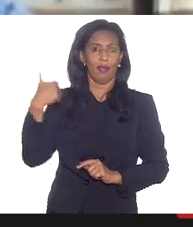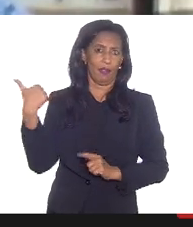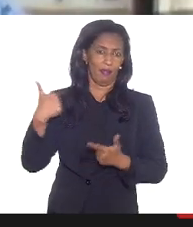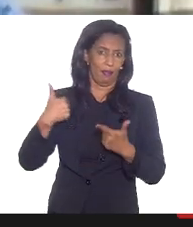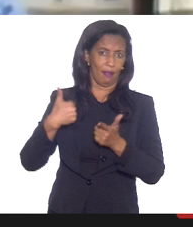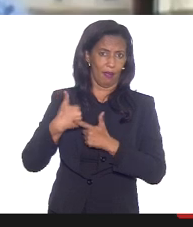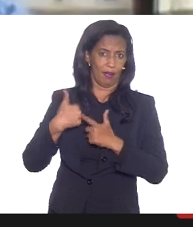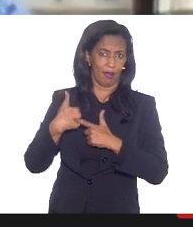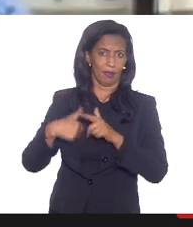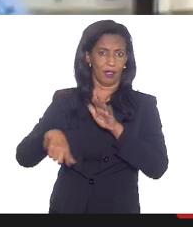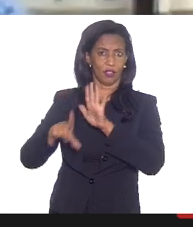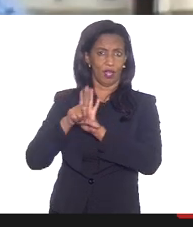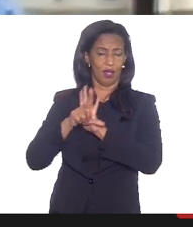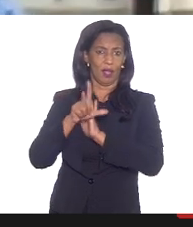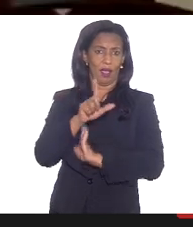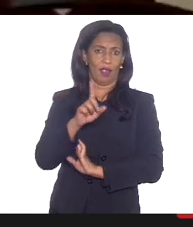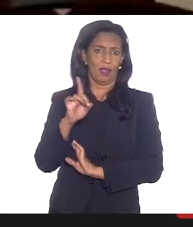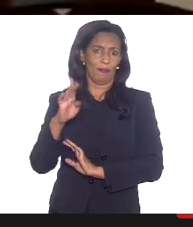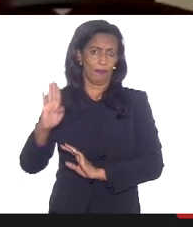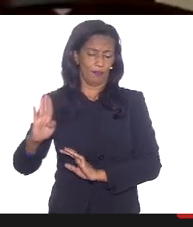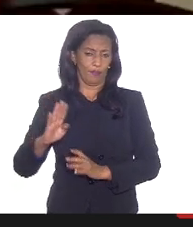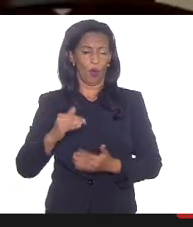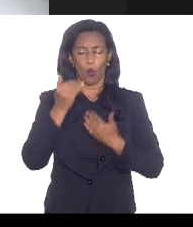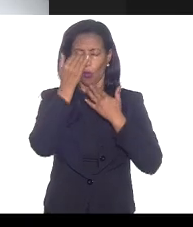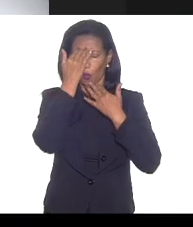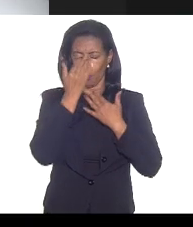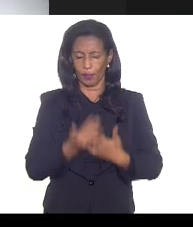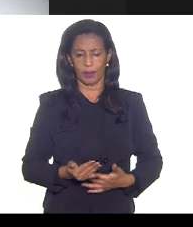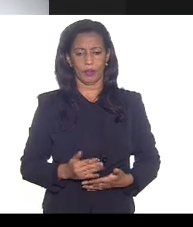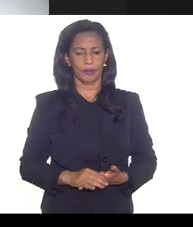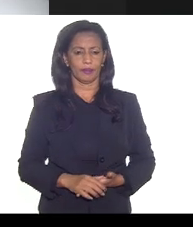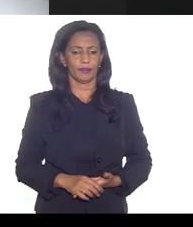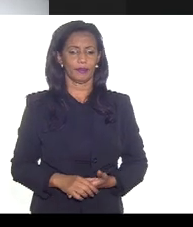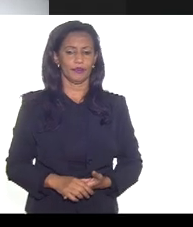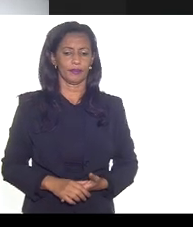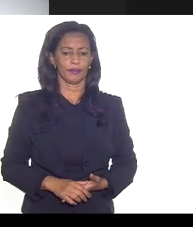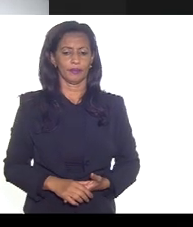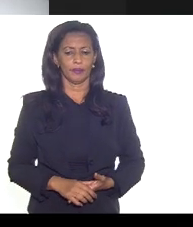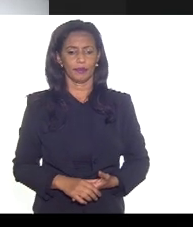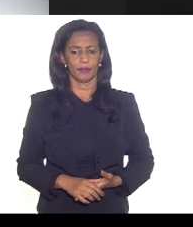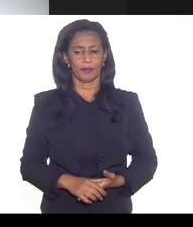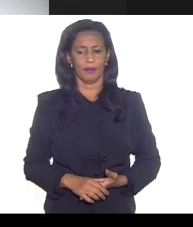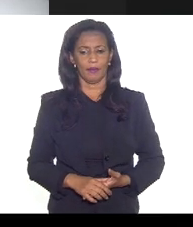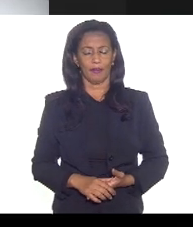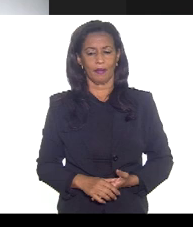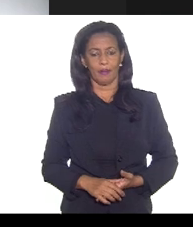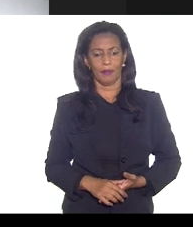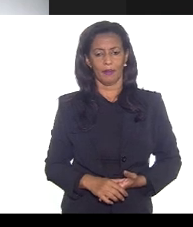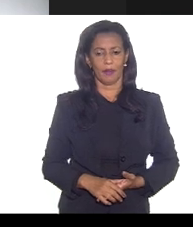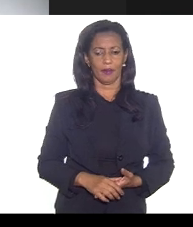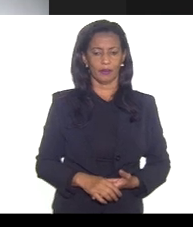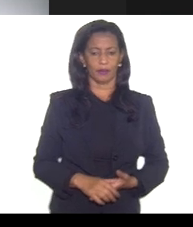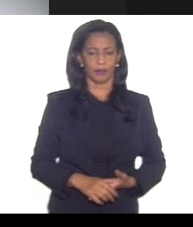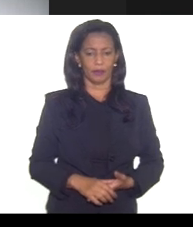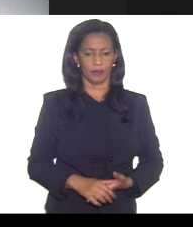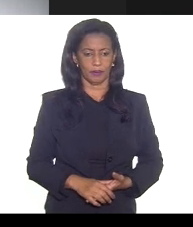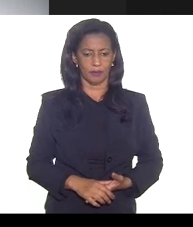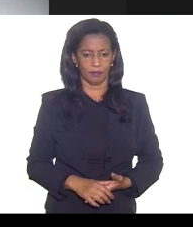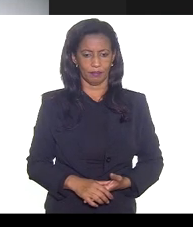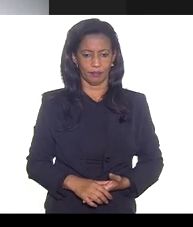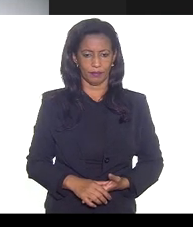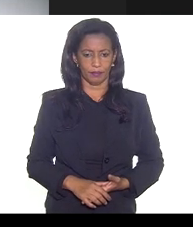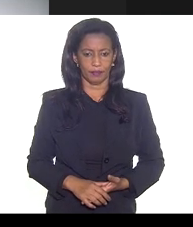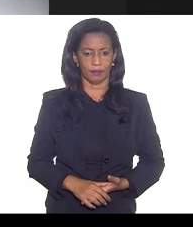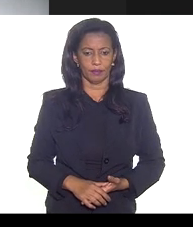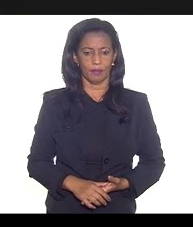que altera a LDB. Obrigado pelo espaço. Bom dia a todos. Bom dia. Obrigado,